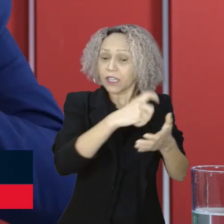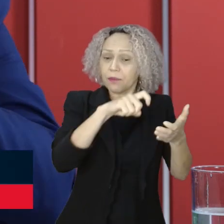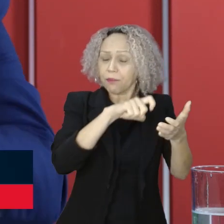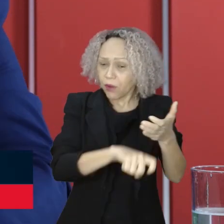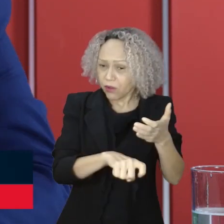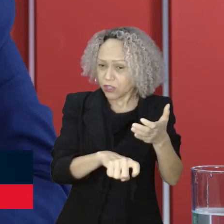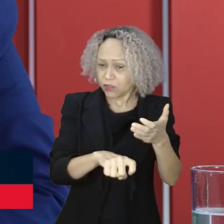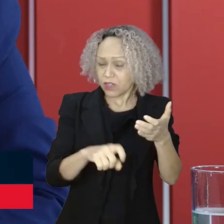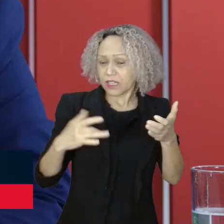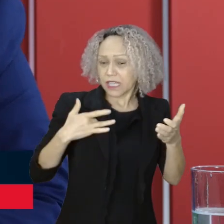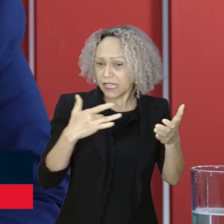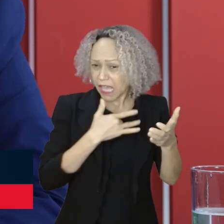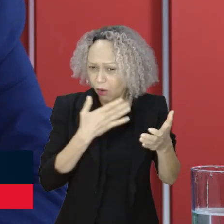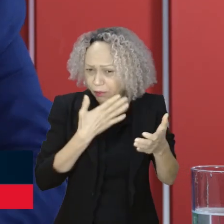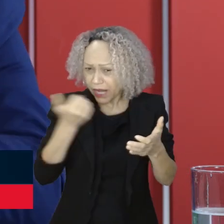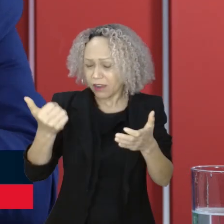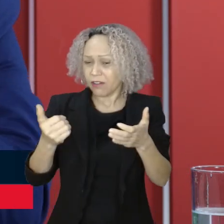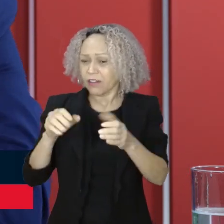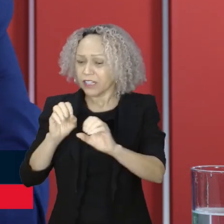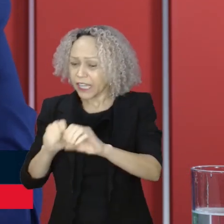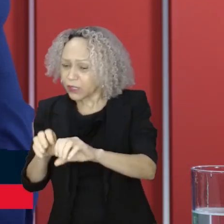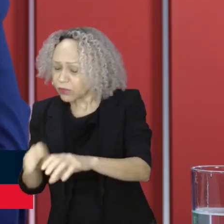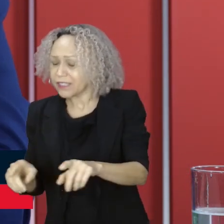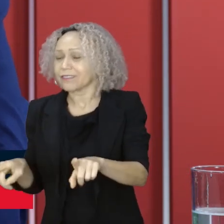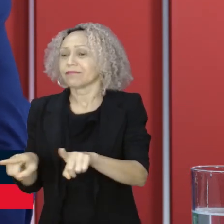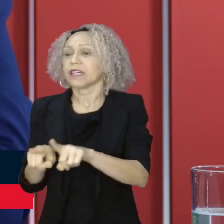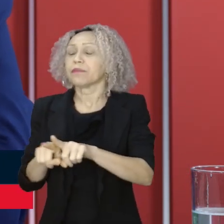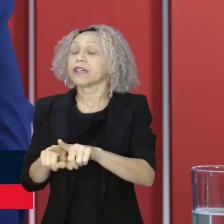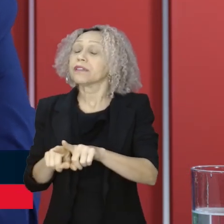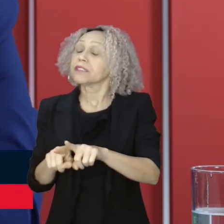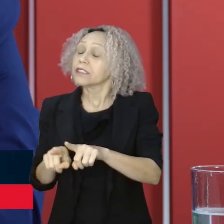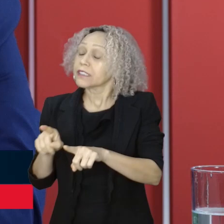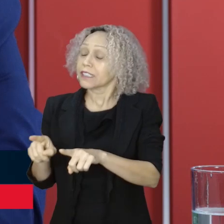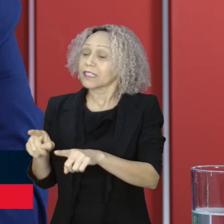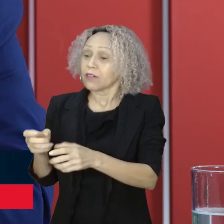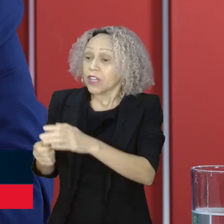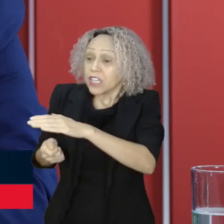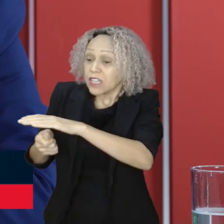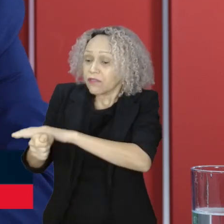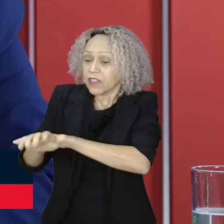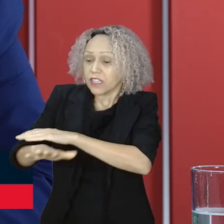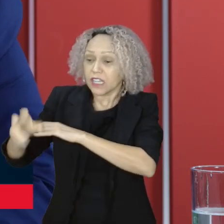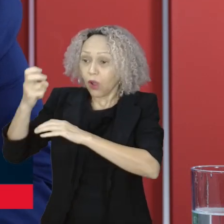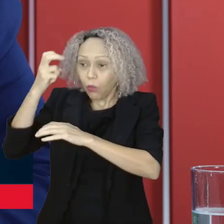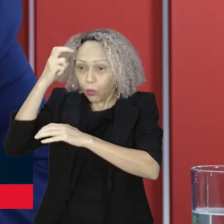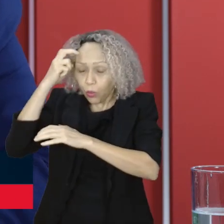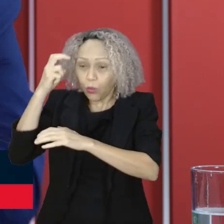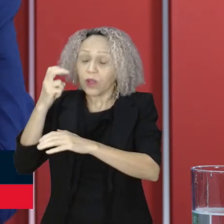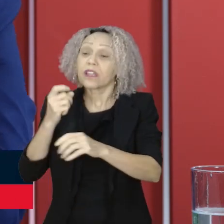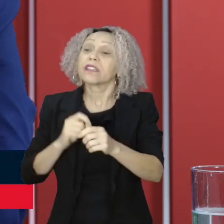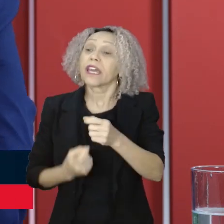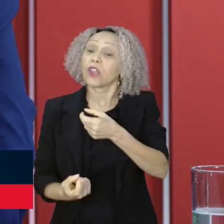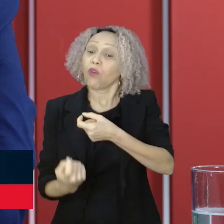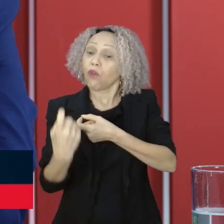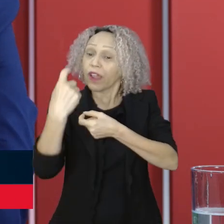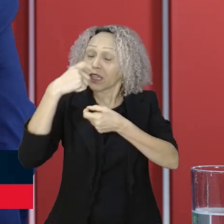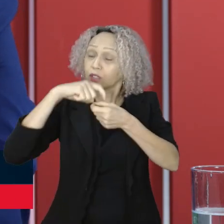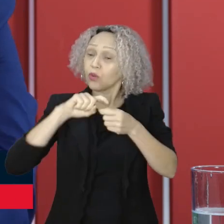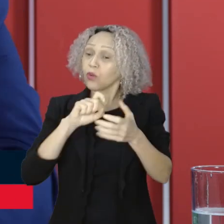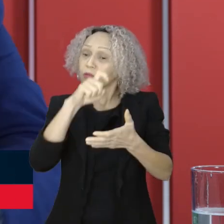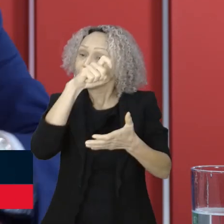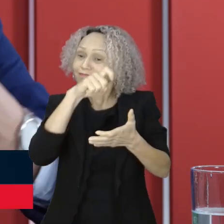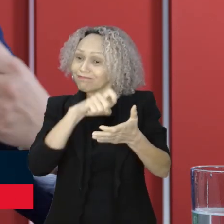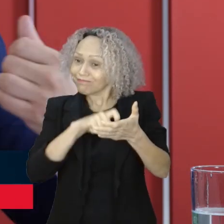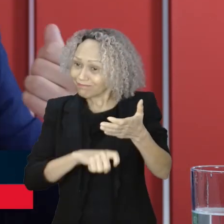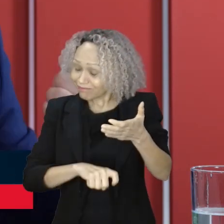que tem um retorno para o país, tanto do ponto de vista fiscal, financeiro. Então, quando a gente faz o maior investimento da história,